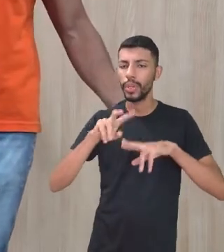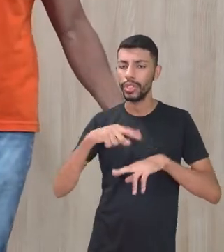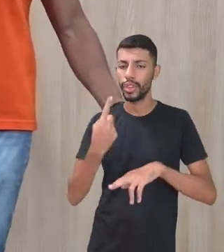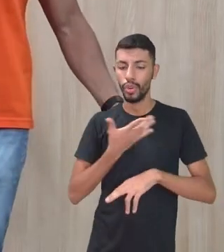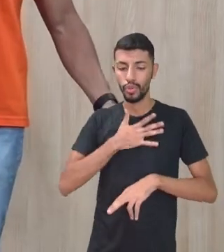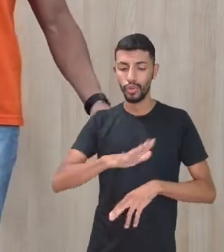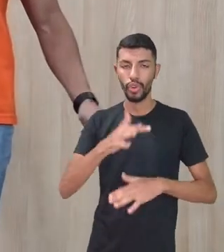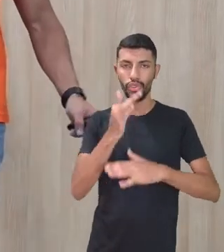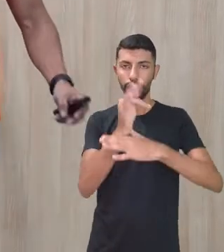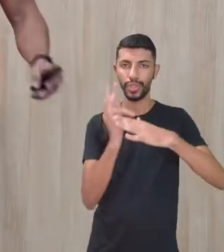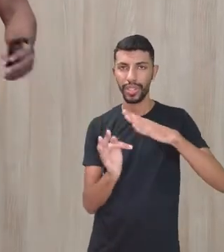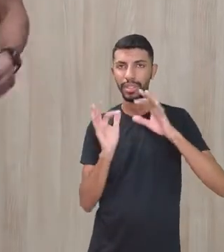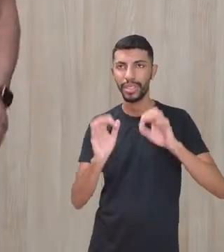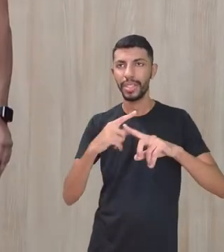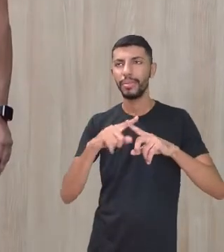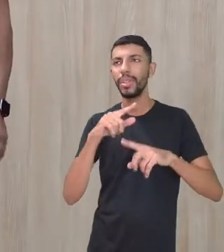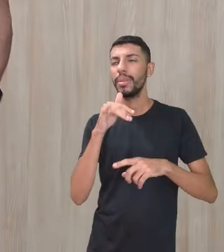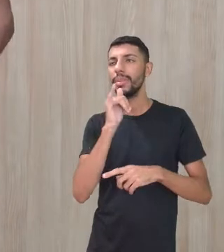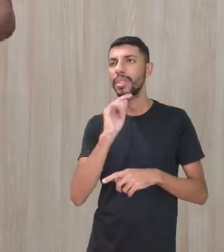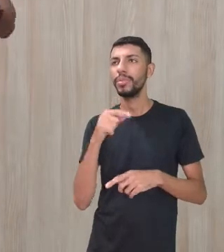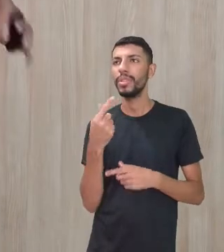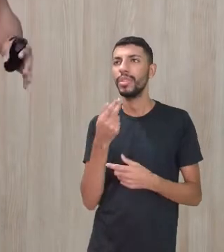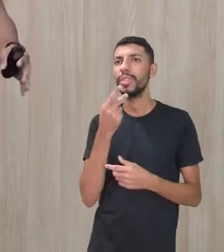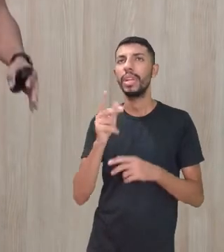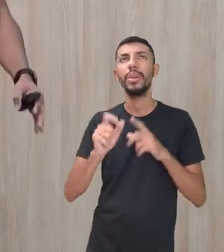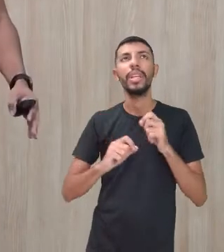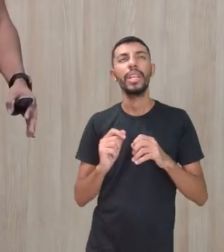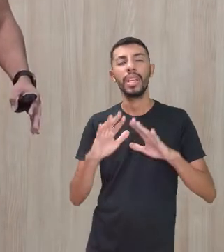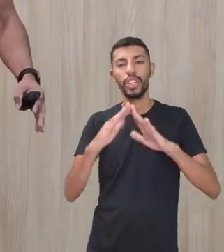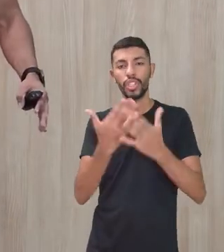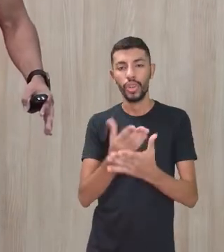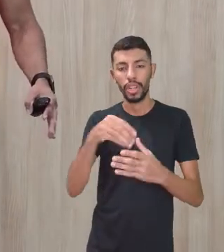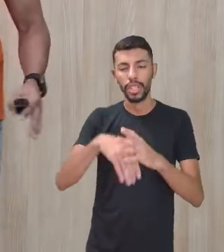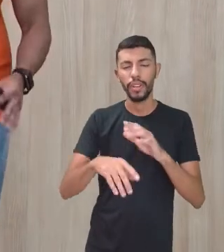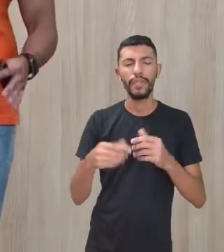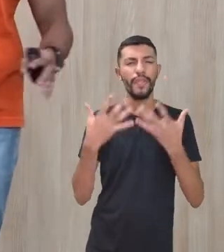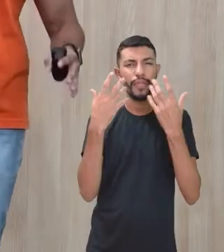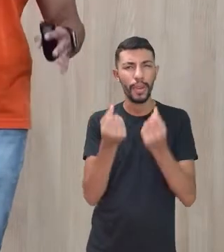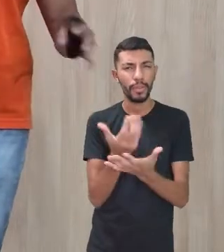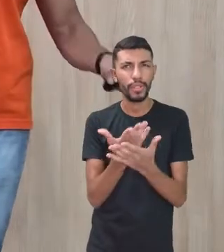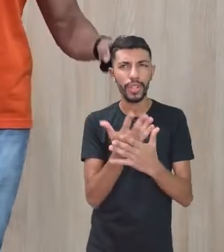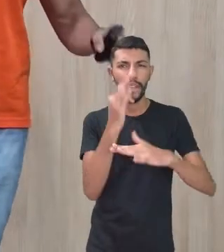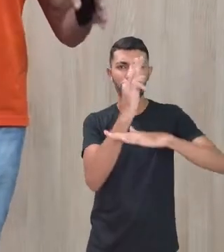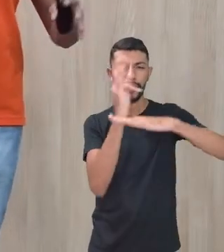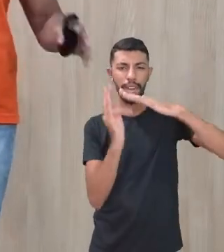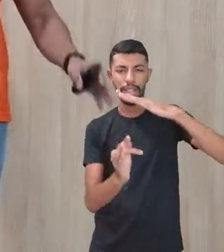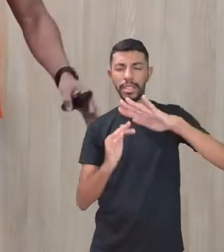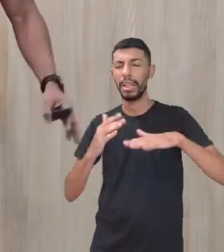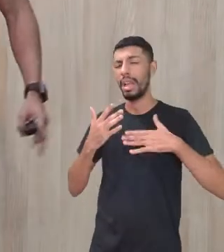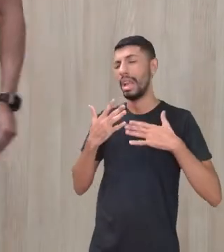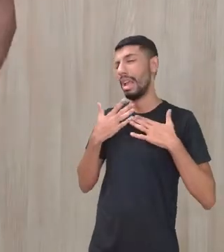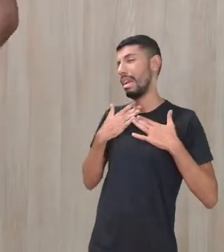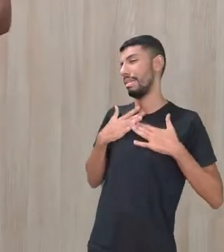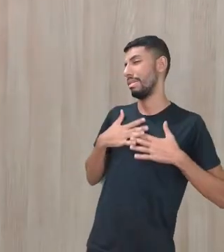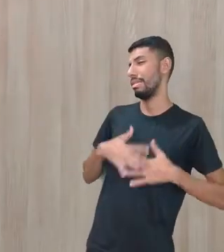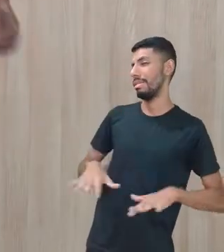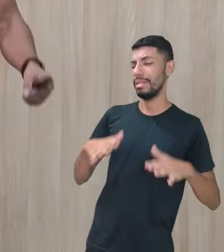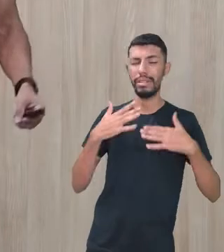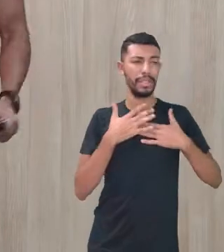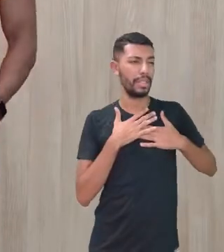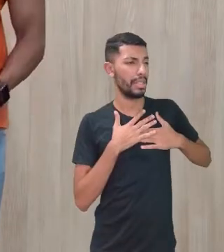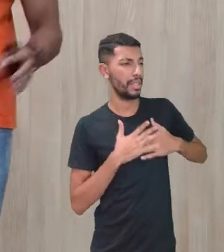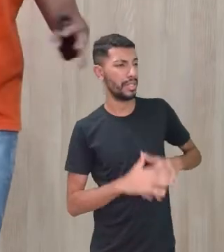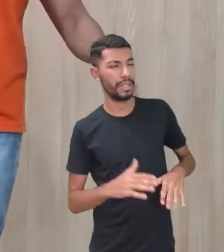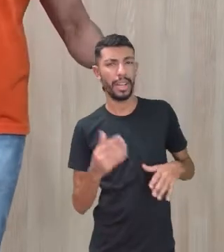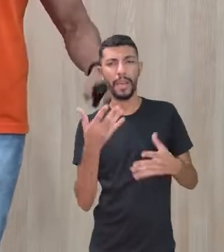né? Quando a gente diz assim, vamos trabalhar com fração na escola, o pessoal diz logo, não gosto não de fração não. Trabalha aí, professor,